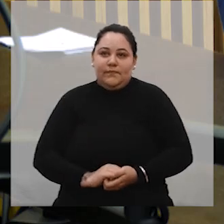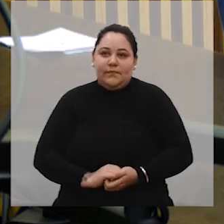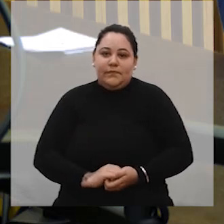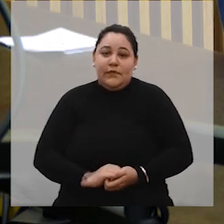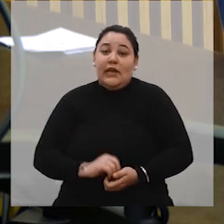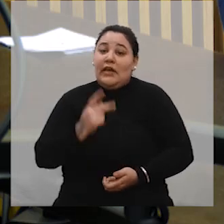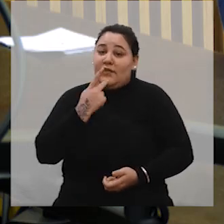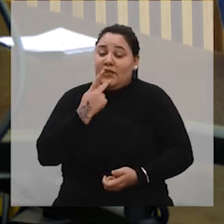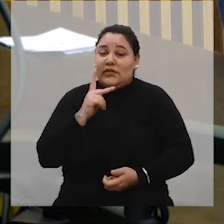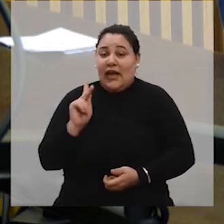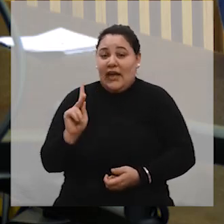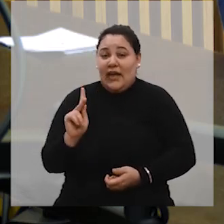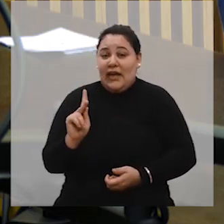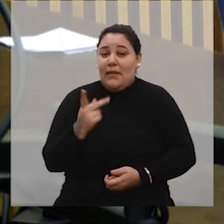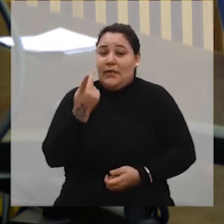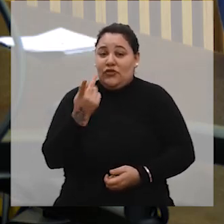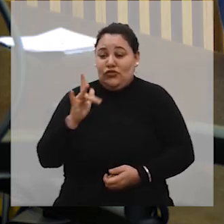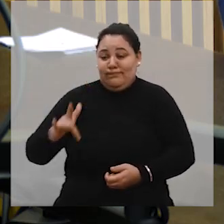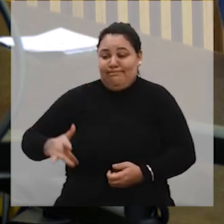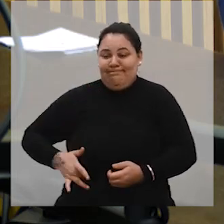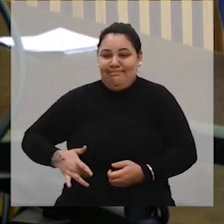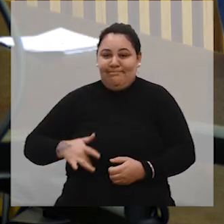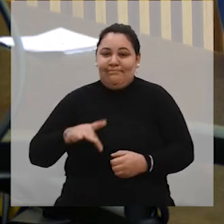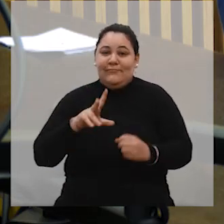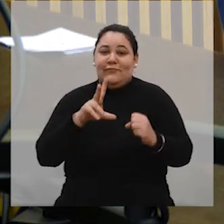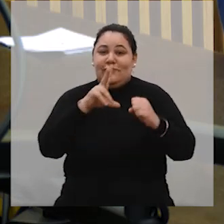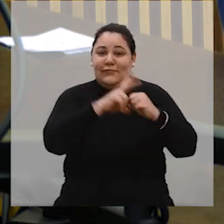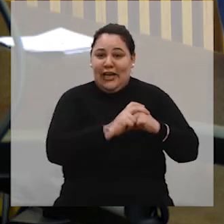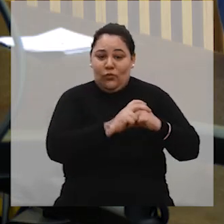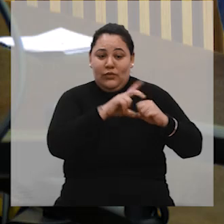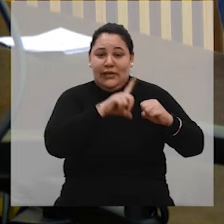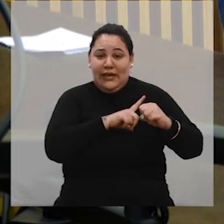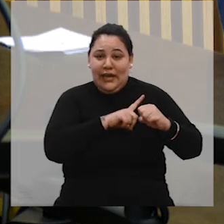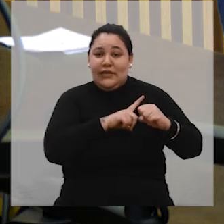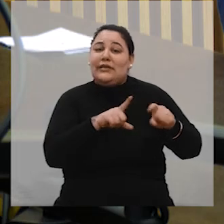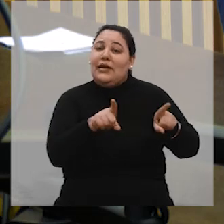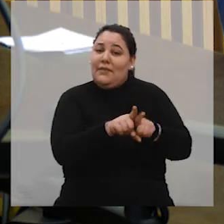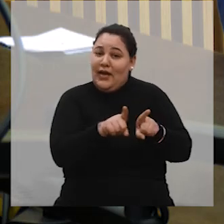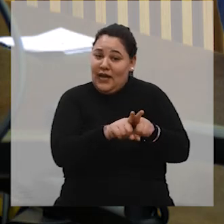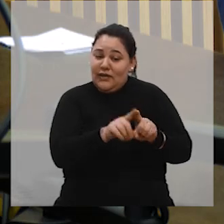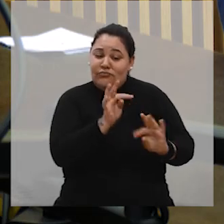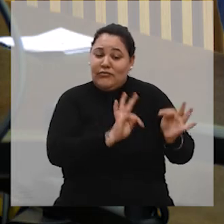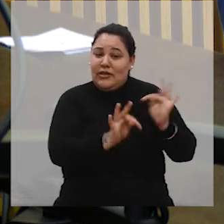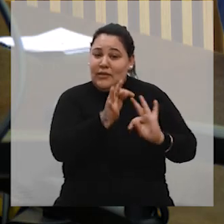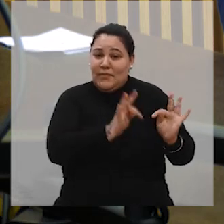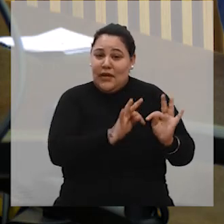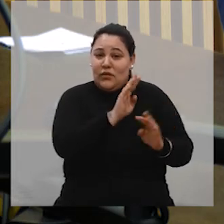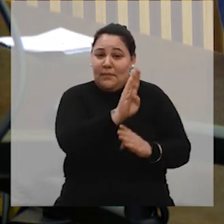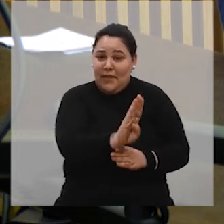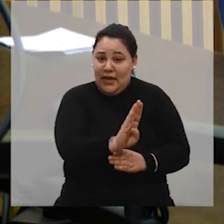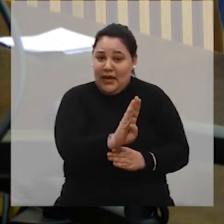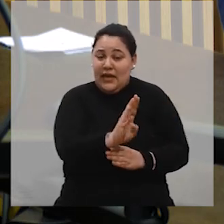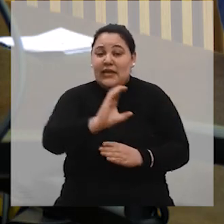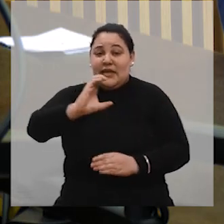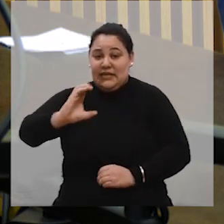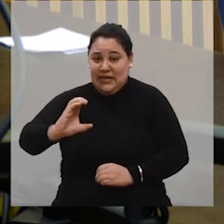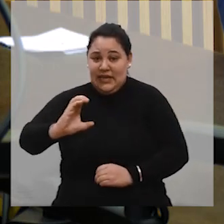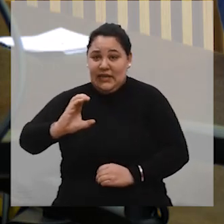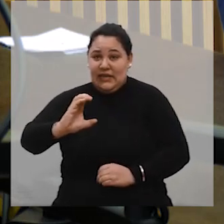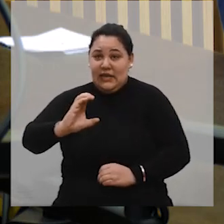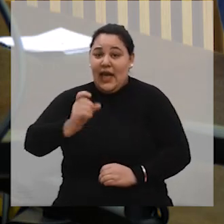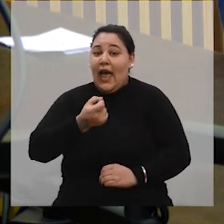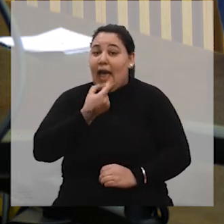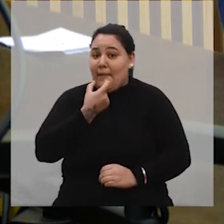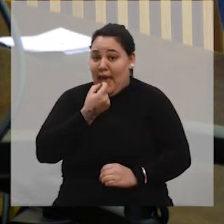tratando das hepatites virais, bom, aí sim nós temos medicamentos. Hoje, tanto o tratamento da hepatite B como da hepatite C são